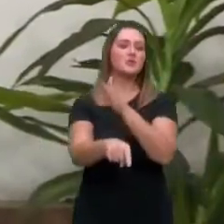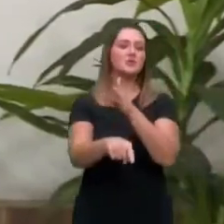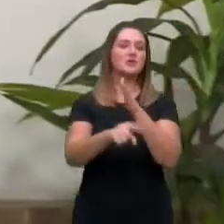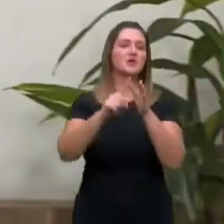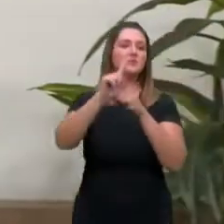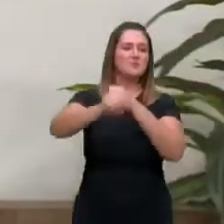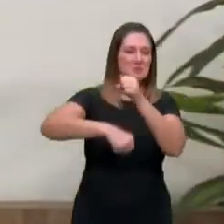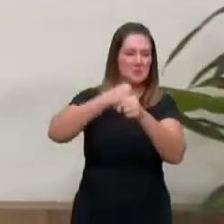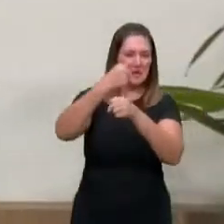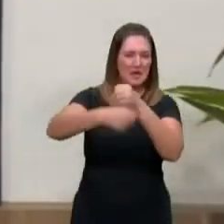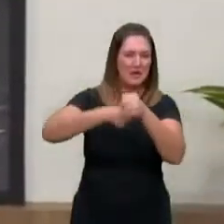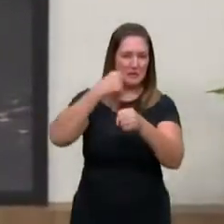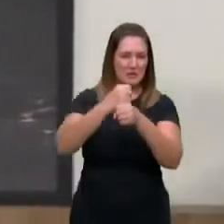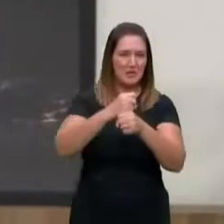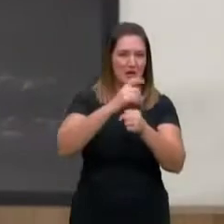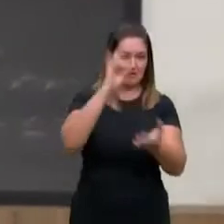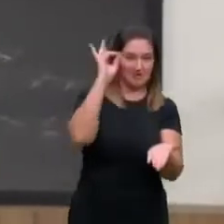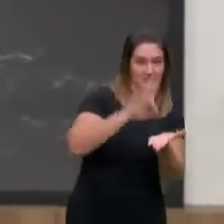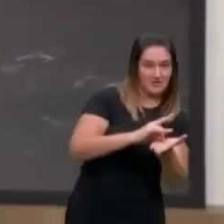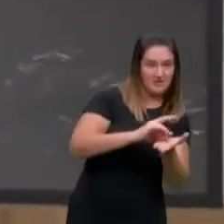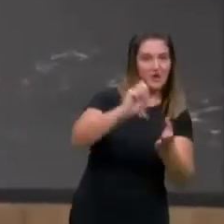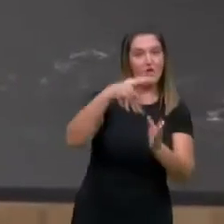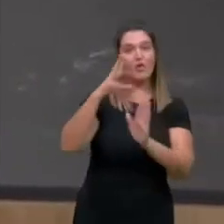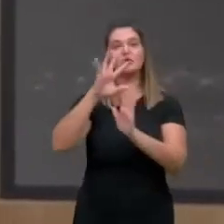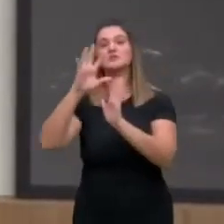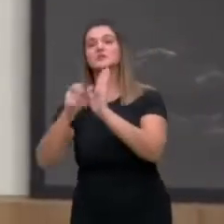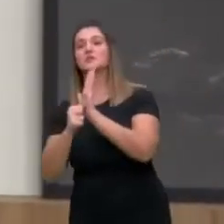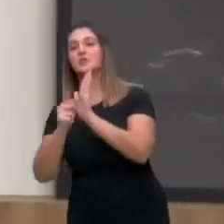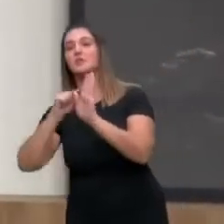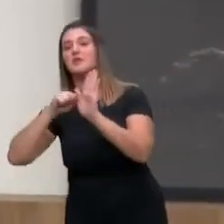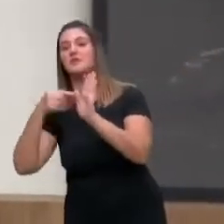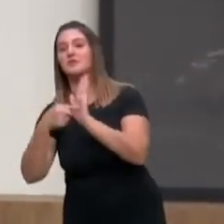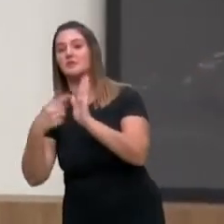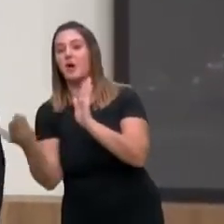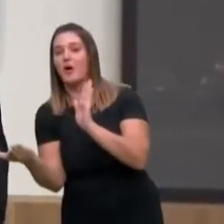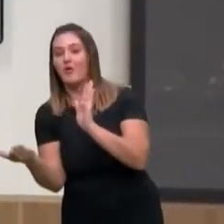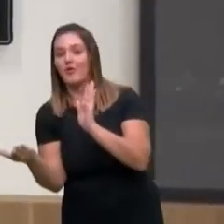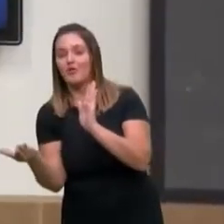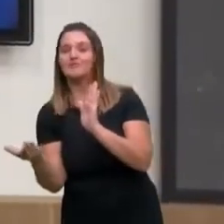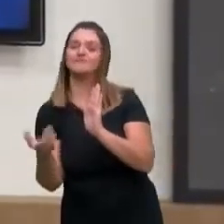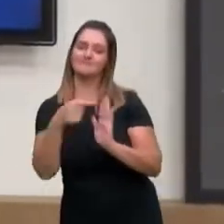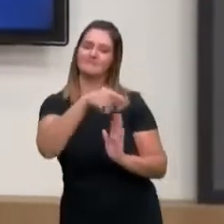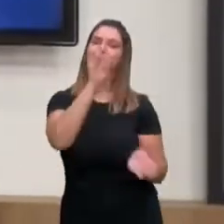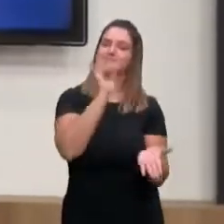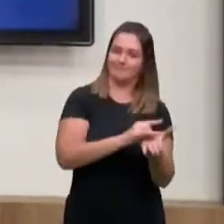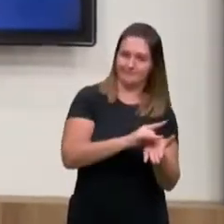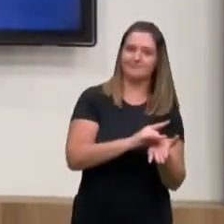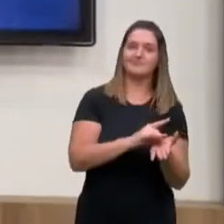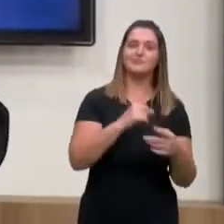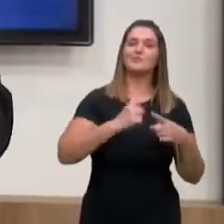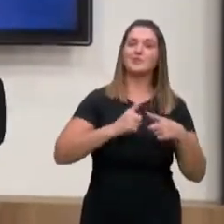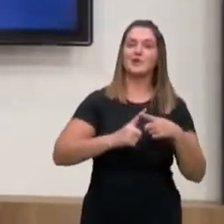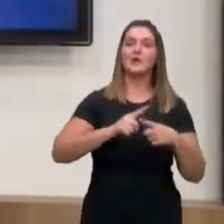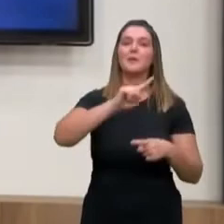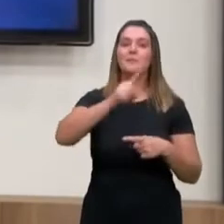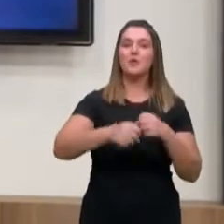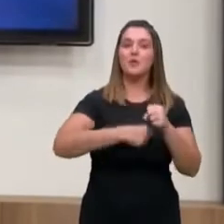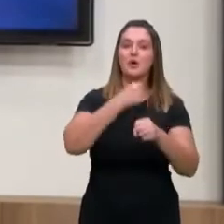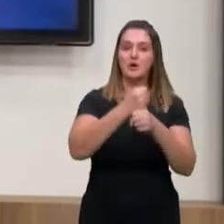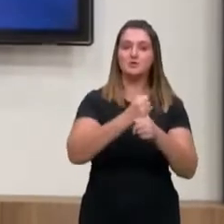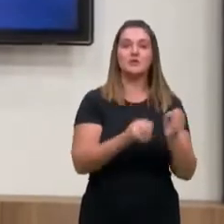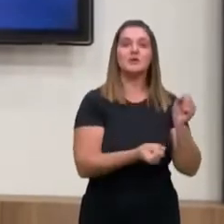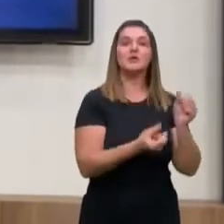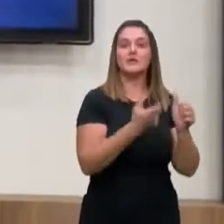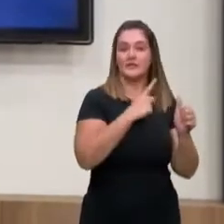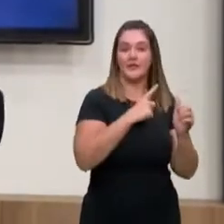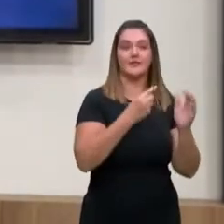são simbólicos ou são literais? Nós entendemos que são literais, porque esses mil anos aparecem em Êxodo